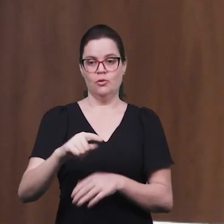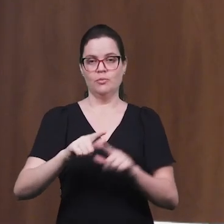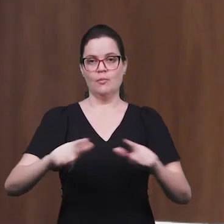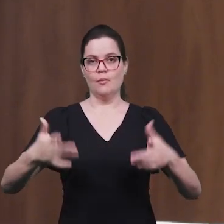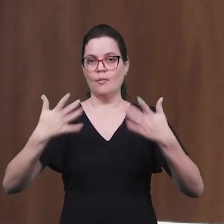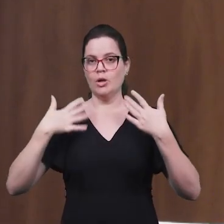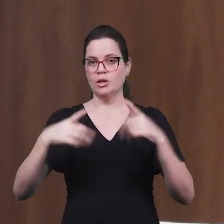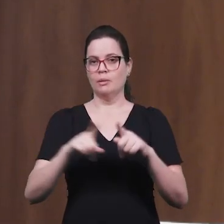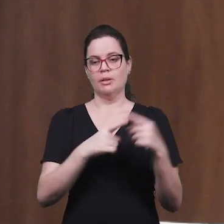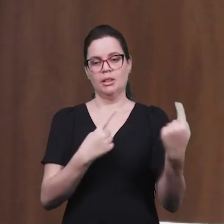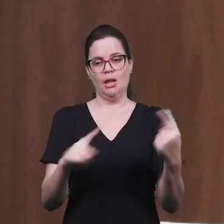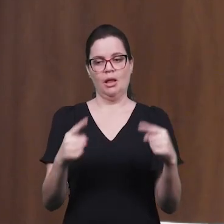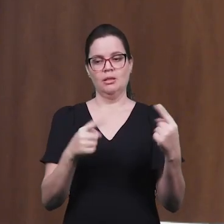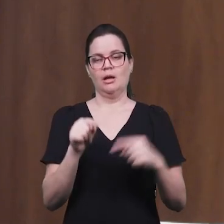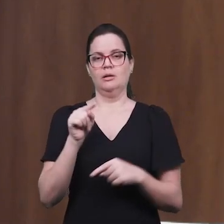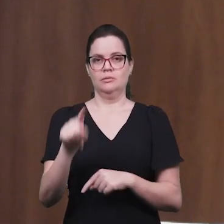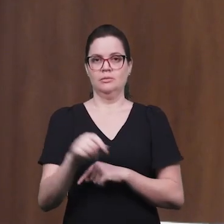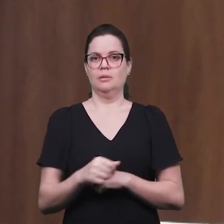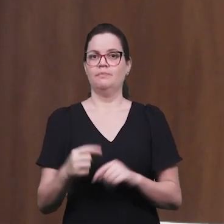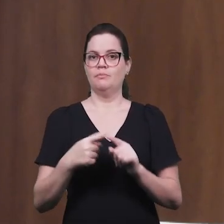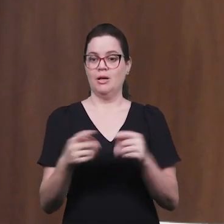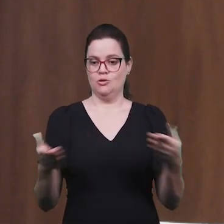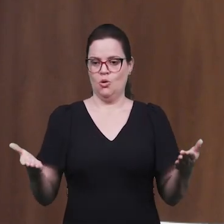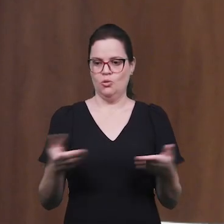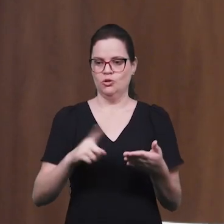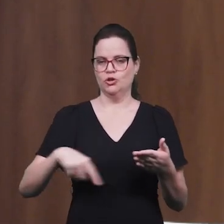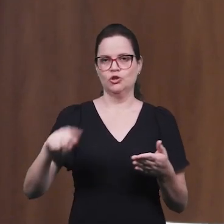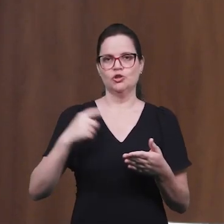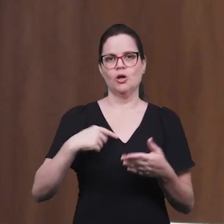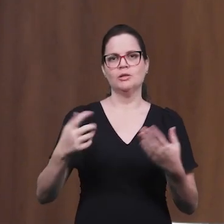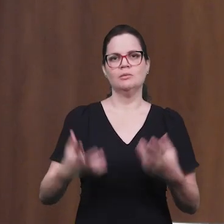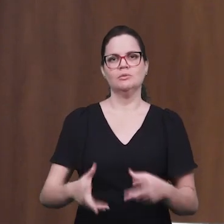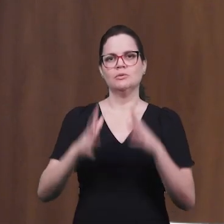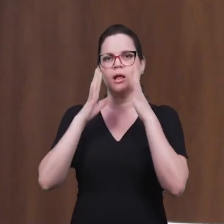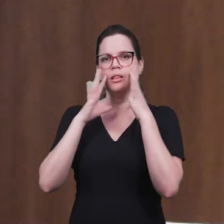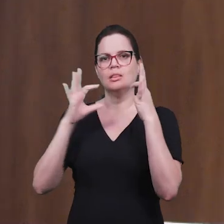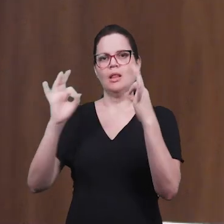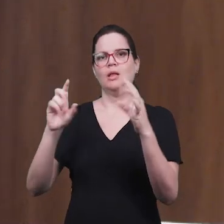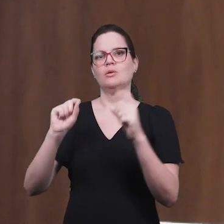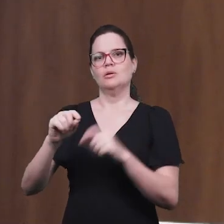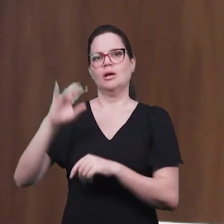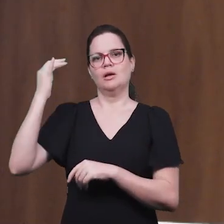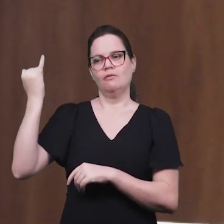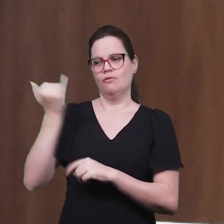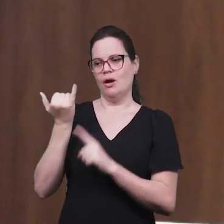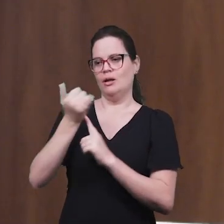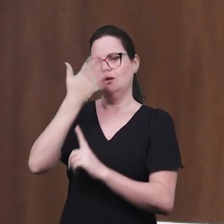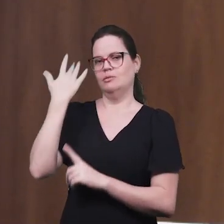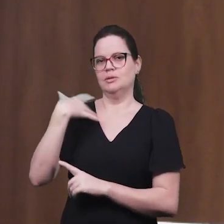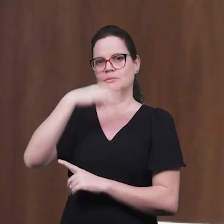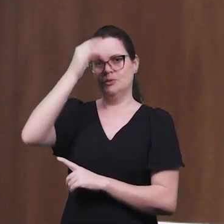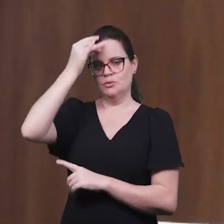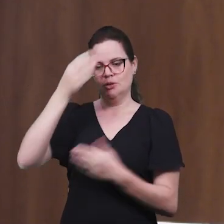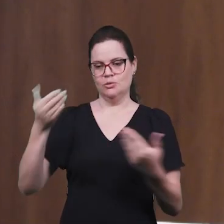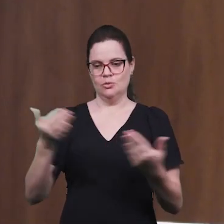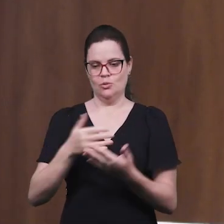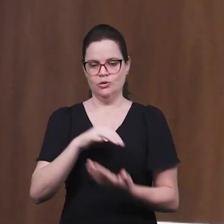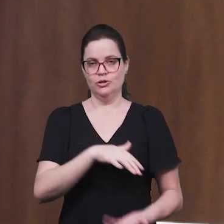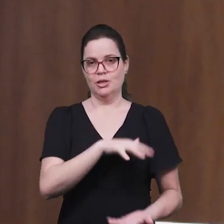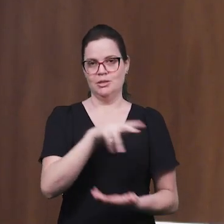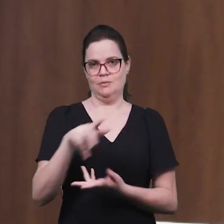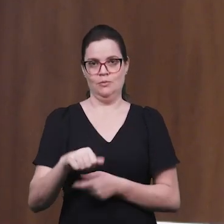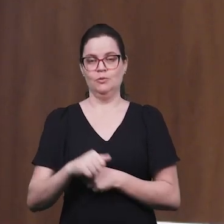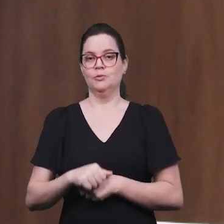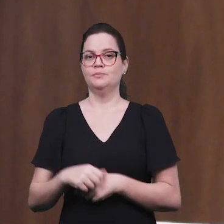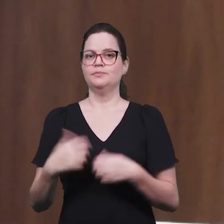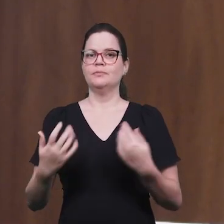hoje, a voz que se ouve nesse grande deserto é a voz do Espírito Santo através da igreja fiel. E os